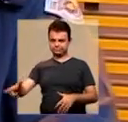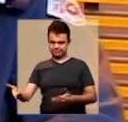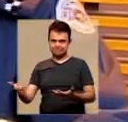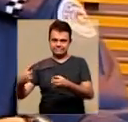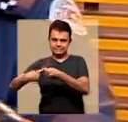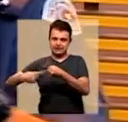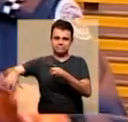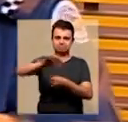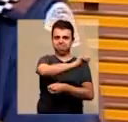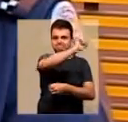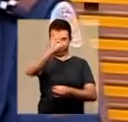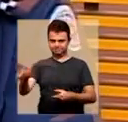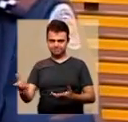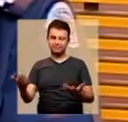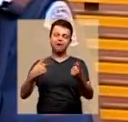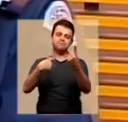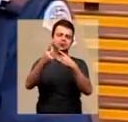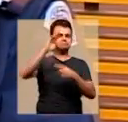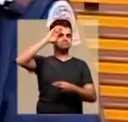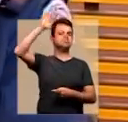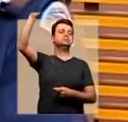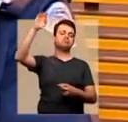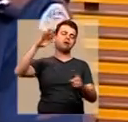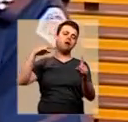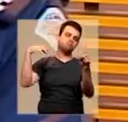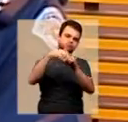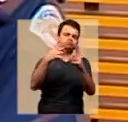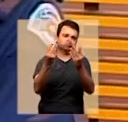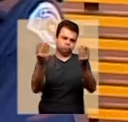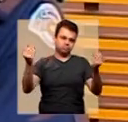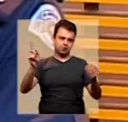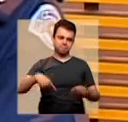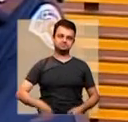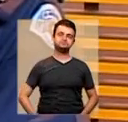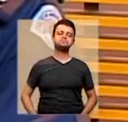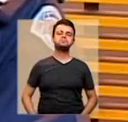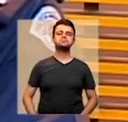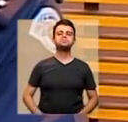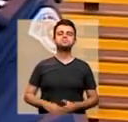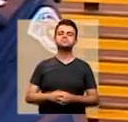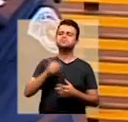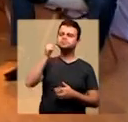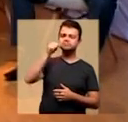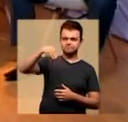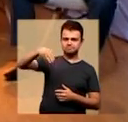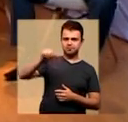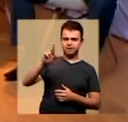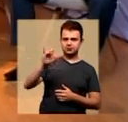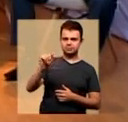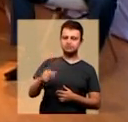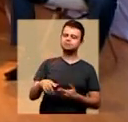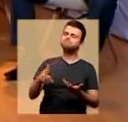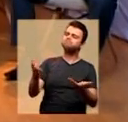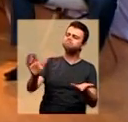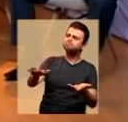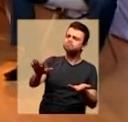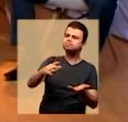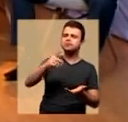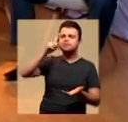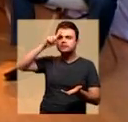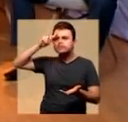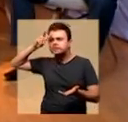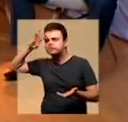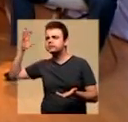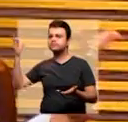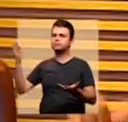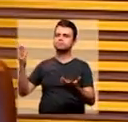gente vê que nas grandes avenidas, em geral, é que está concentrando os acidentes na cidade. Sim. Márcia, explica pra gente um pouquinho, tem algum dia, o